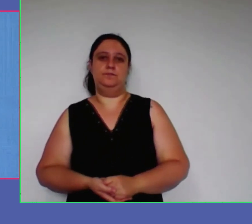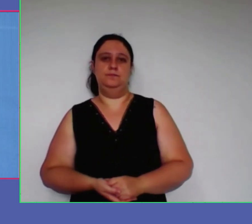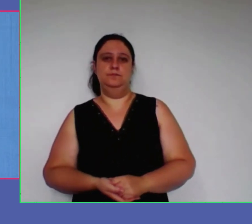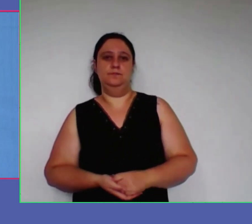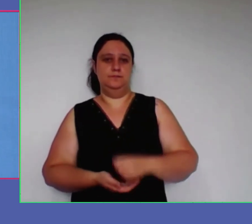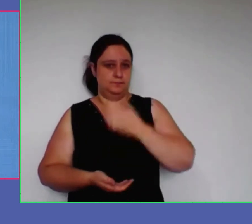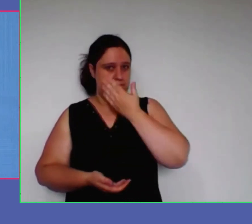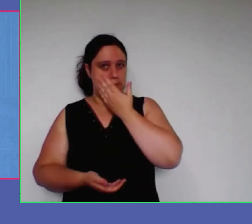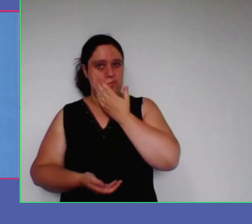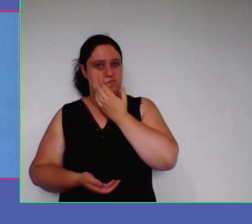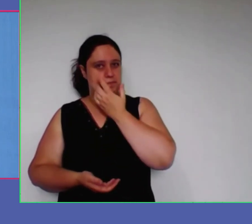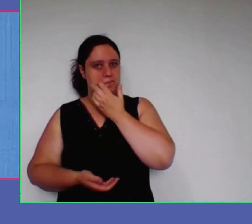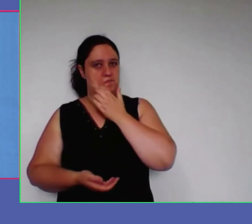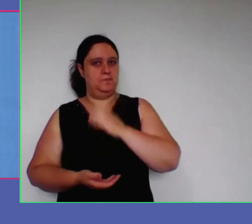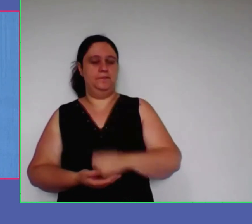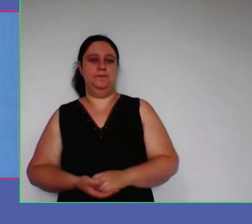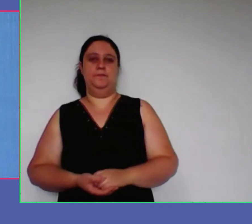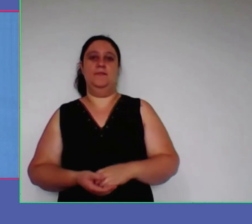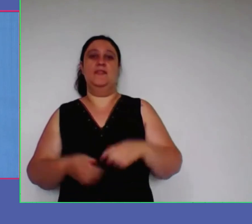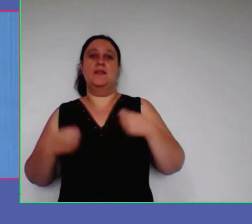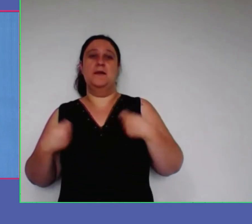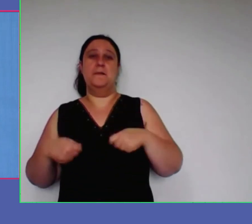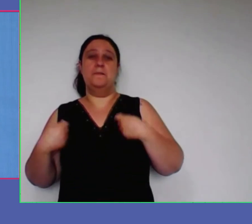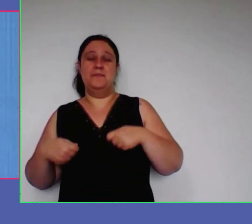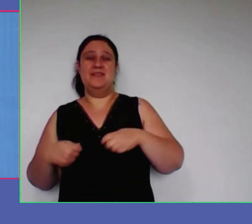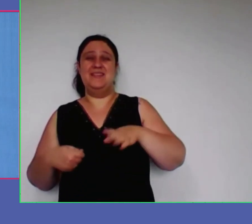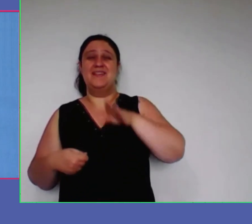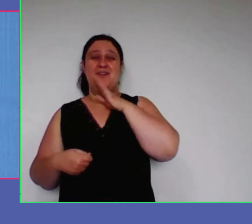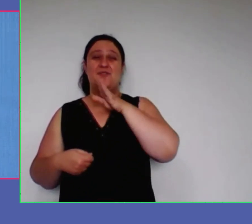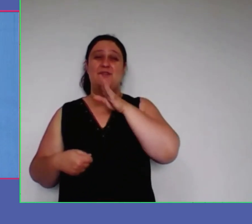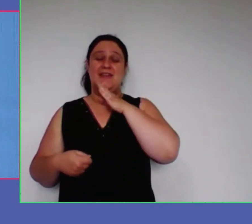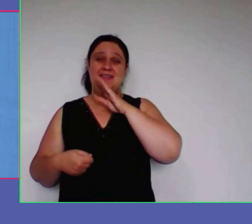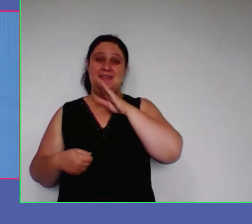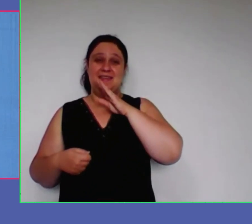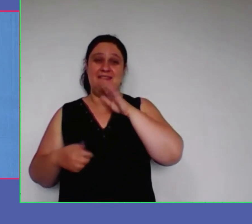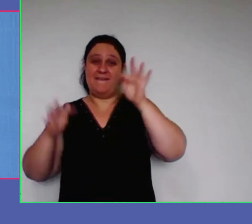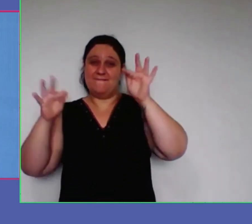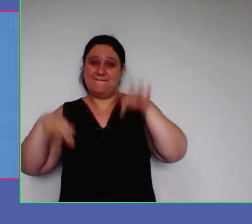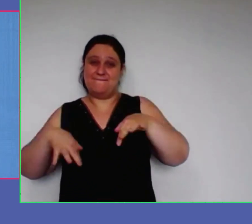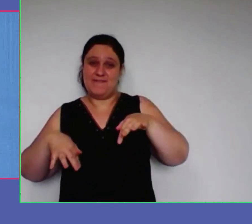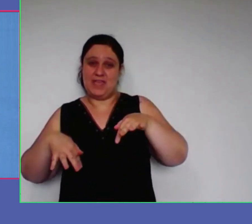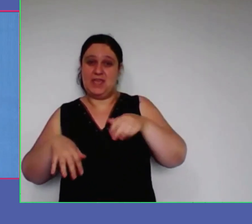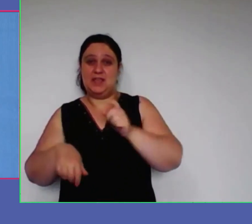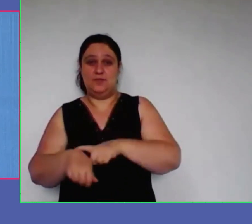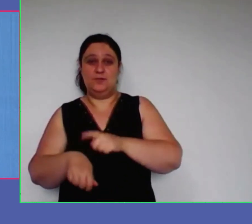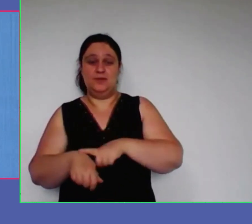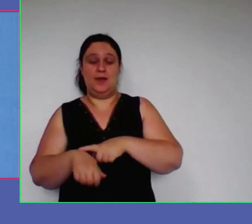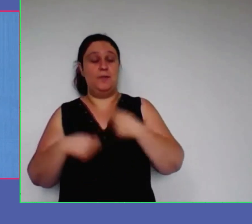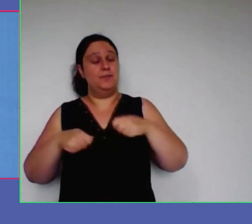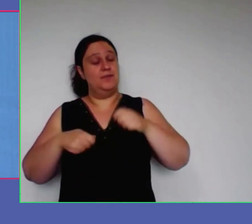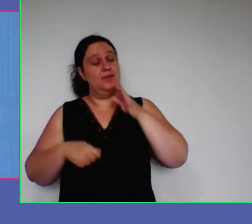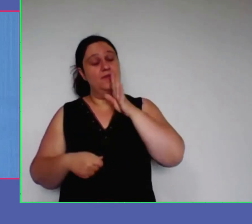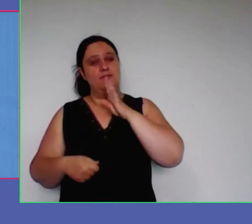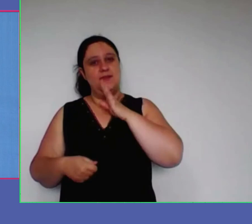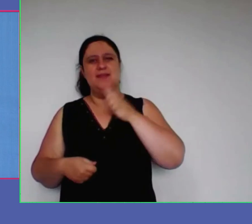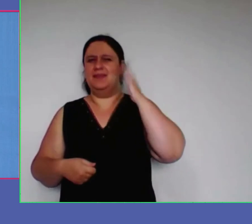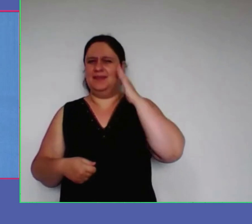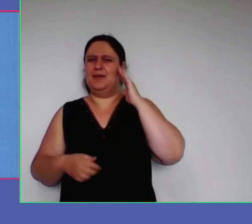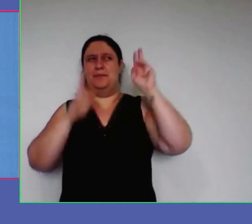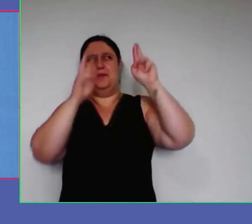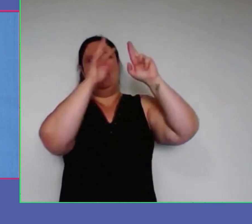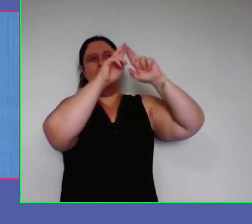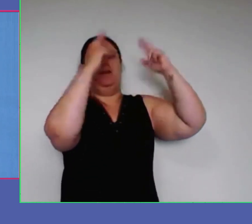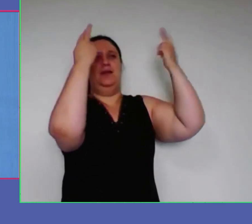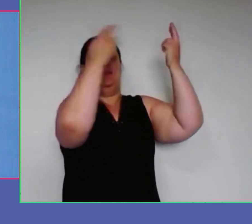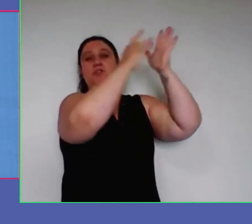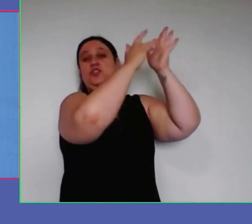precisamos conhecer os sinais dos tempos, precisamos saber que a volta do Senhor está